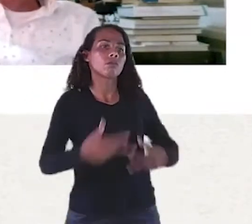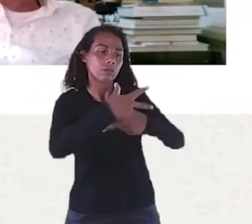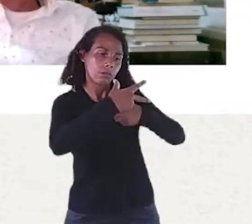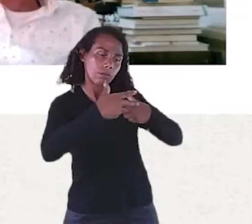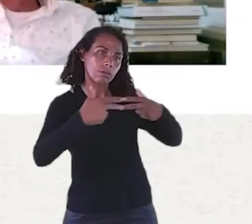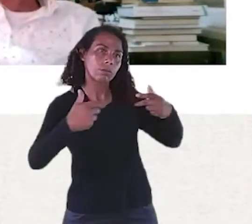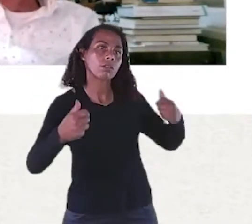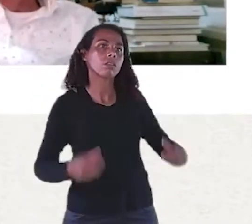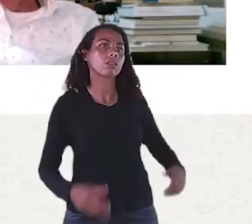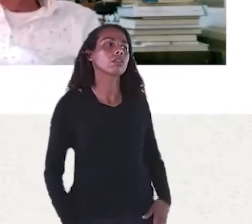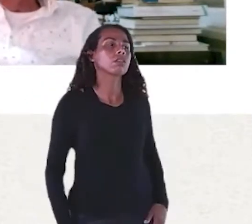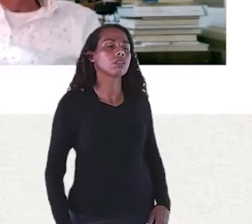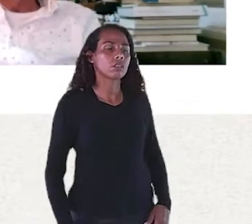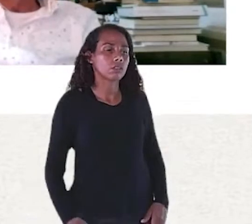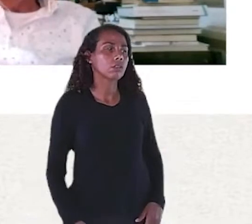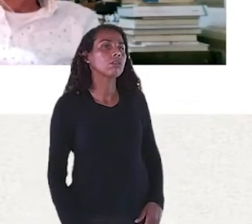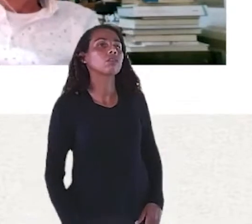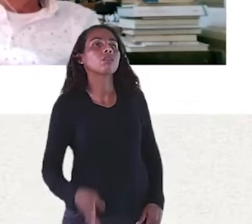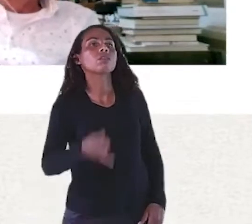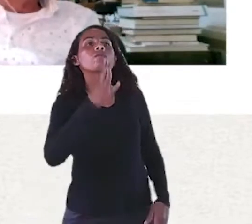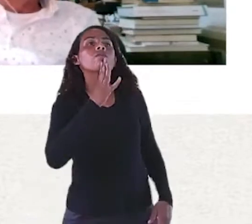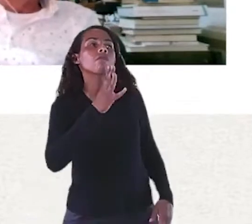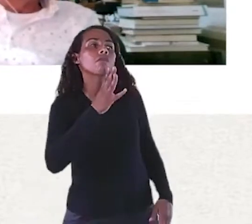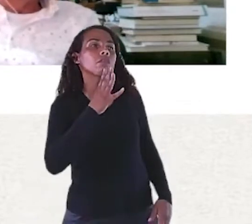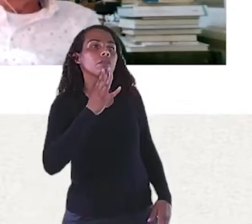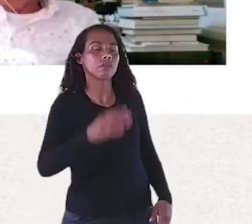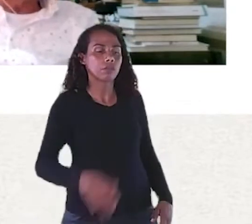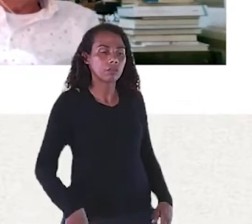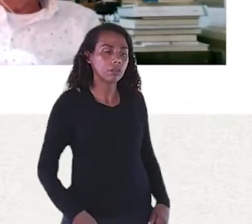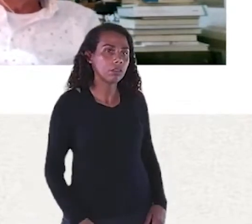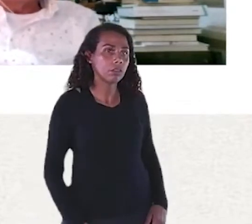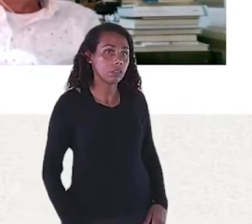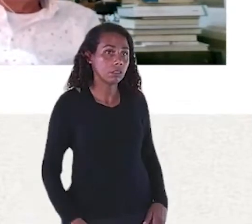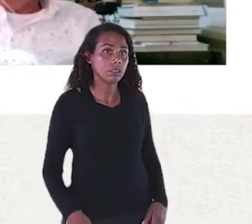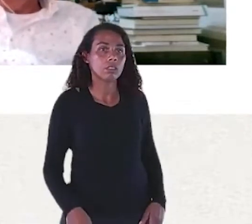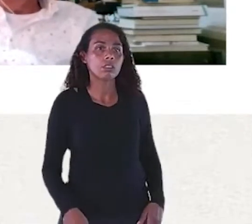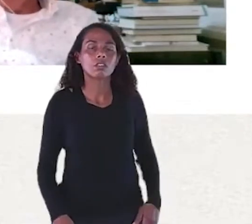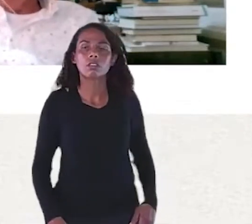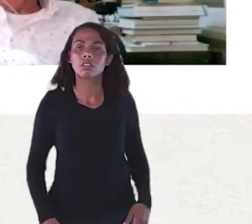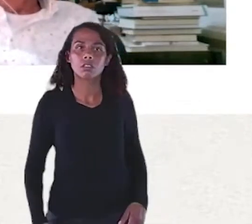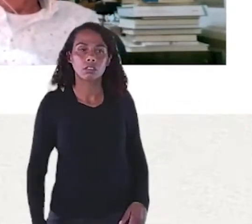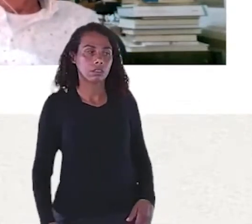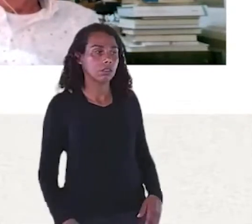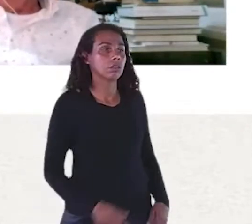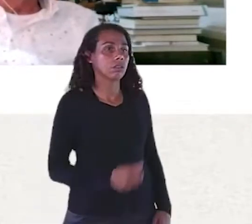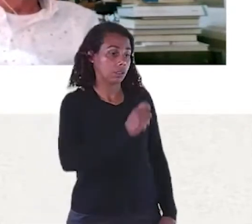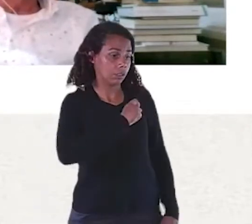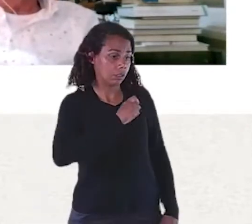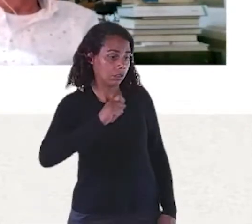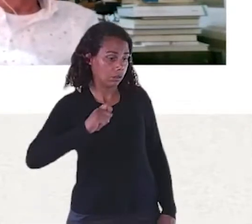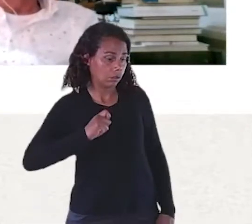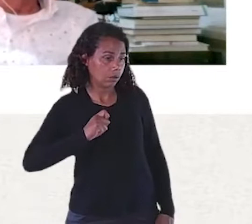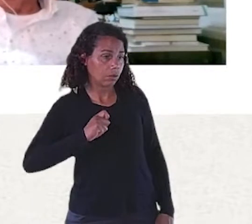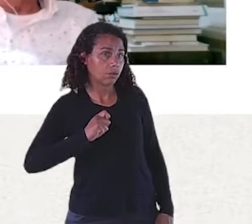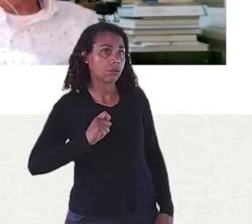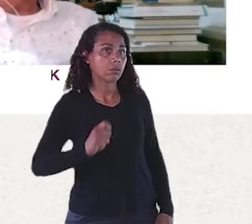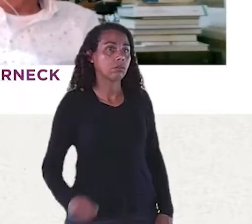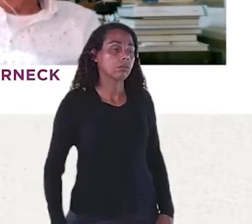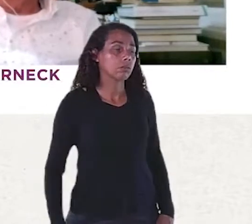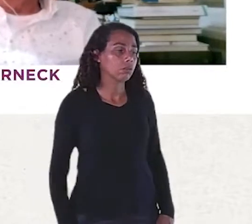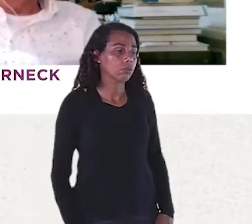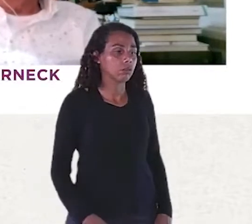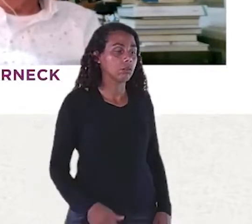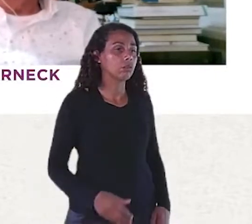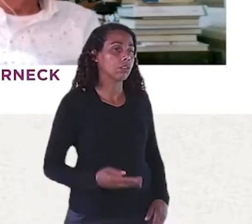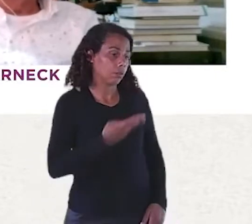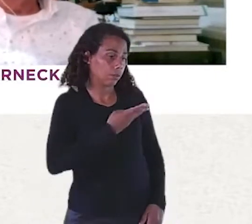Nós nos conhecemos e nós tínhamos 14 anos. Temos, aliás, 5 dias de diferença na chegada ao mundo. Ele é mais velho